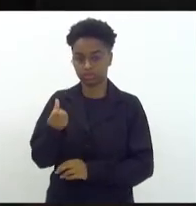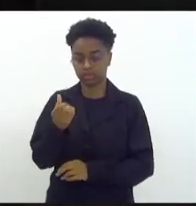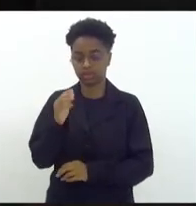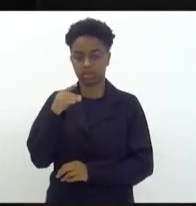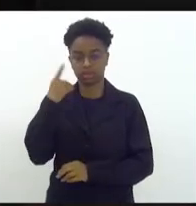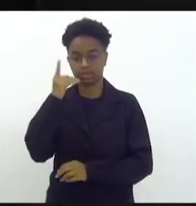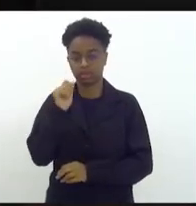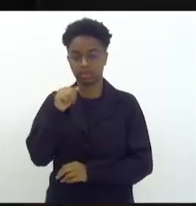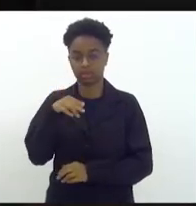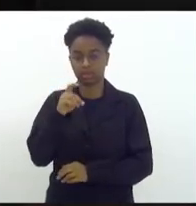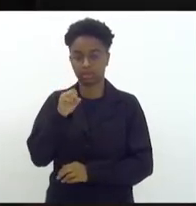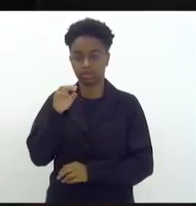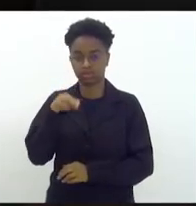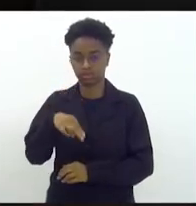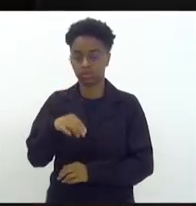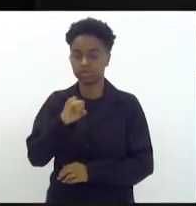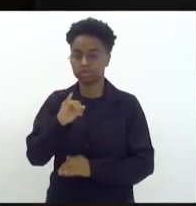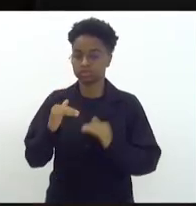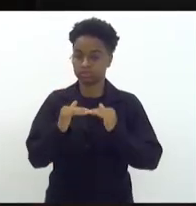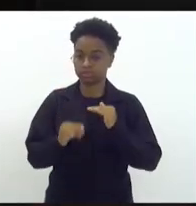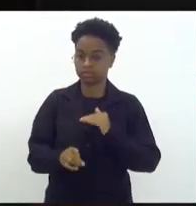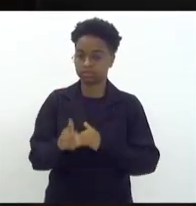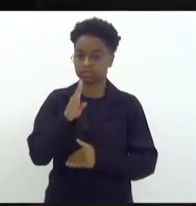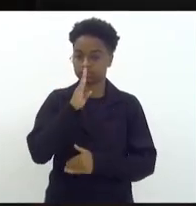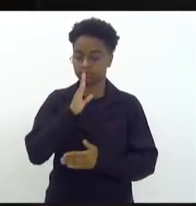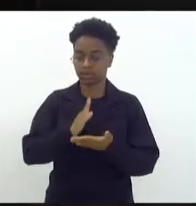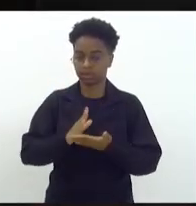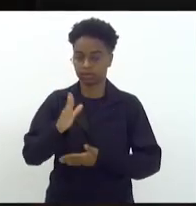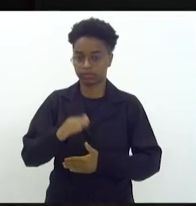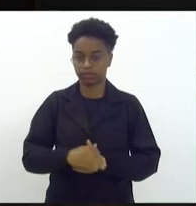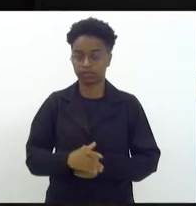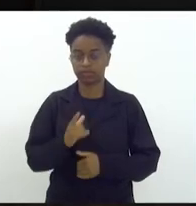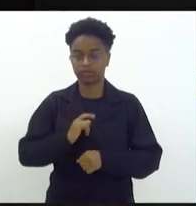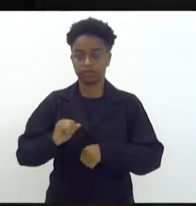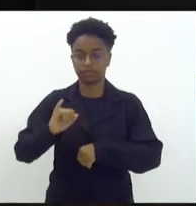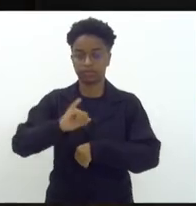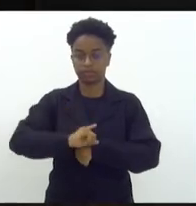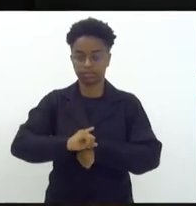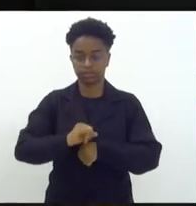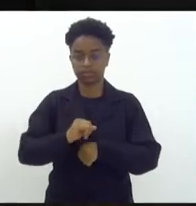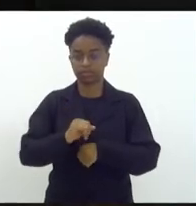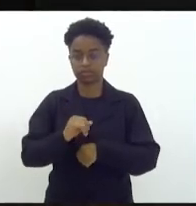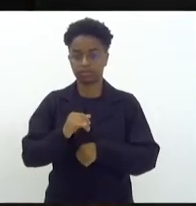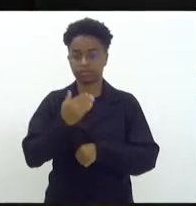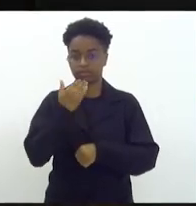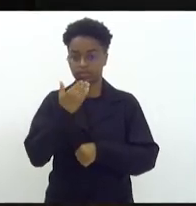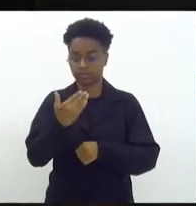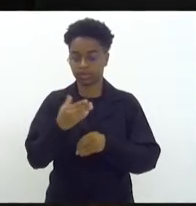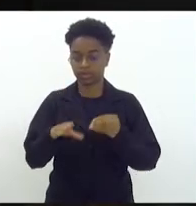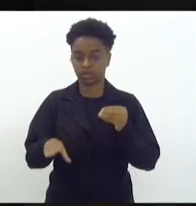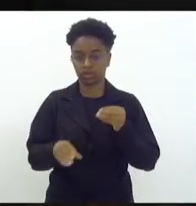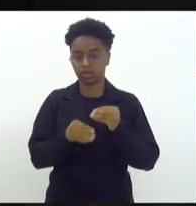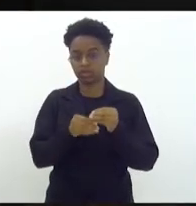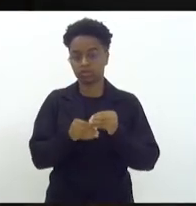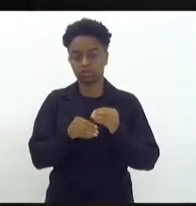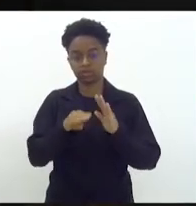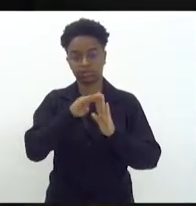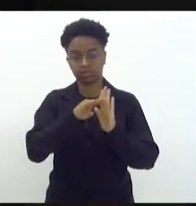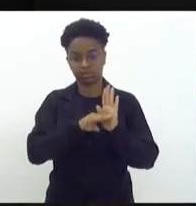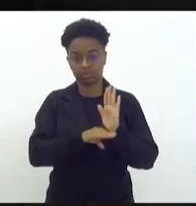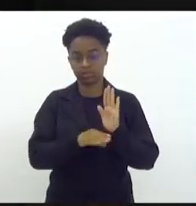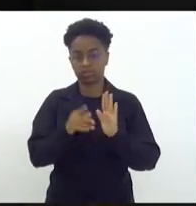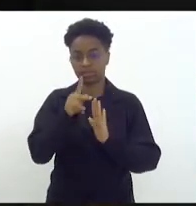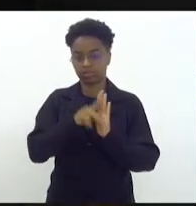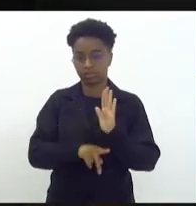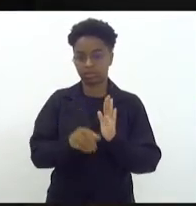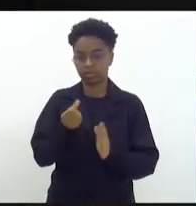Anderson Moraes. Senhores que aprovam, permaneçam como estão. Aprovado. Há sobre a mesa inclusão... Requerimento de inclusão na ordem do dia do projeto 626